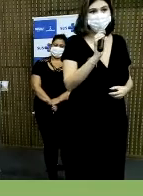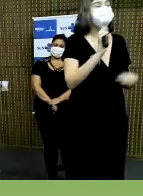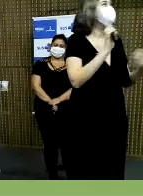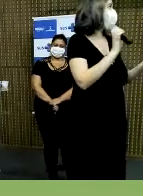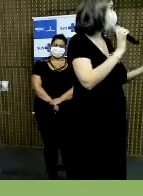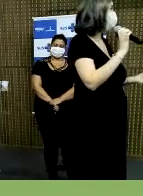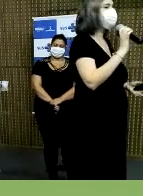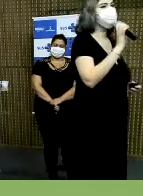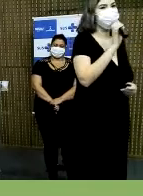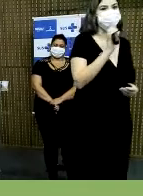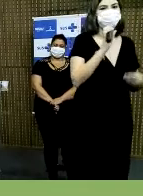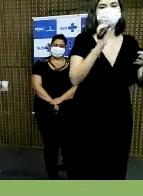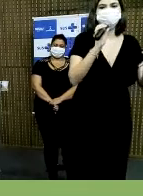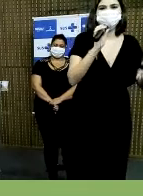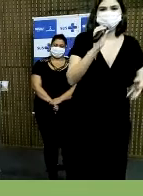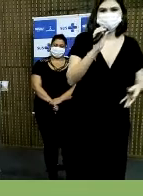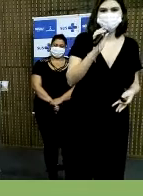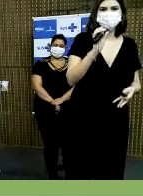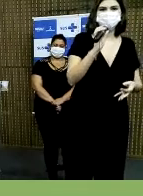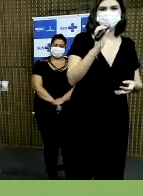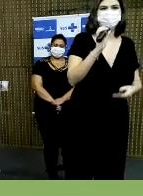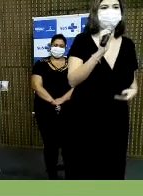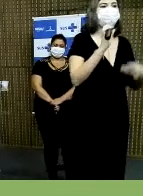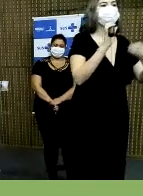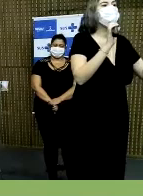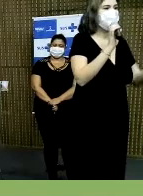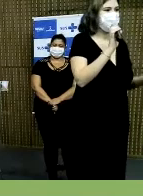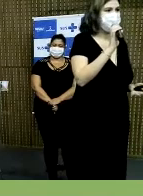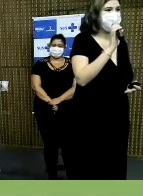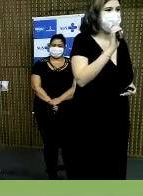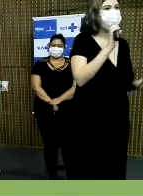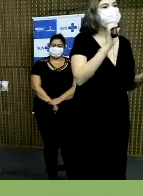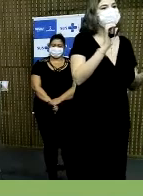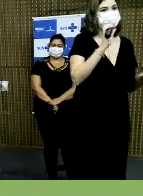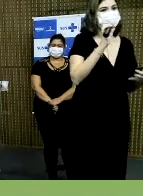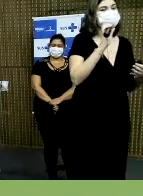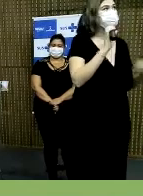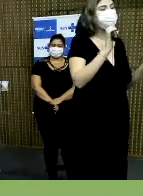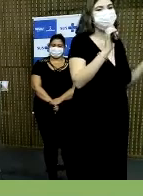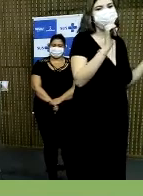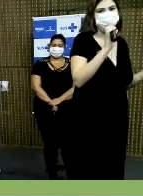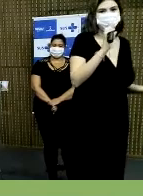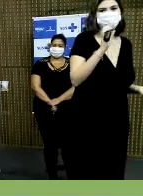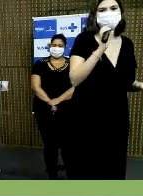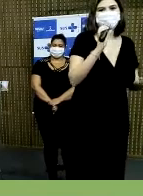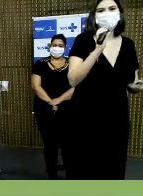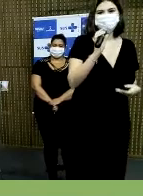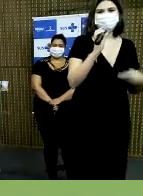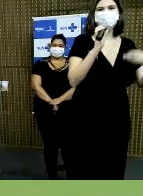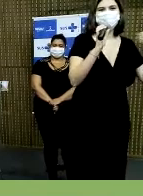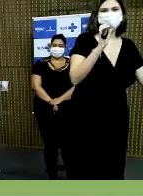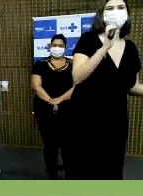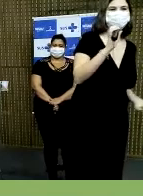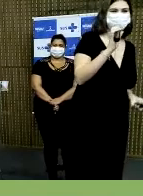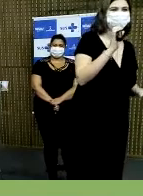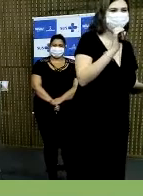digitando. Situação que nós já conversamos individualmente com ele, em equipe, para a relação de melhorar, porque a gente sabe que